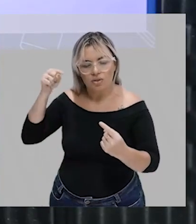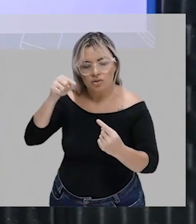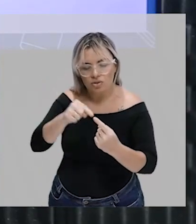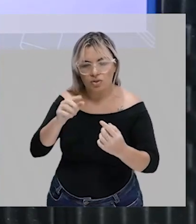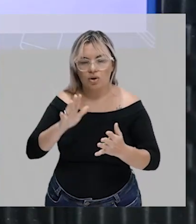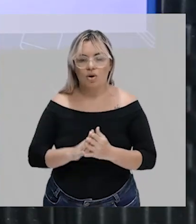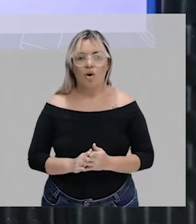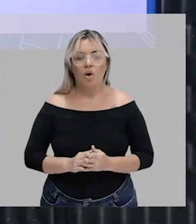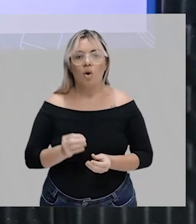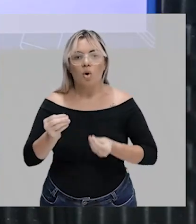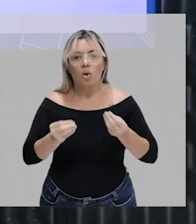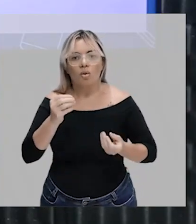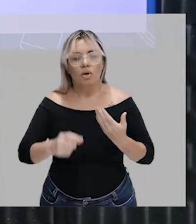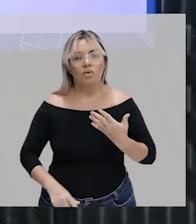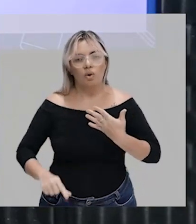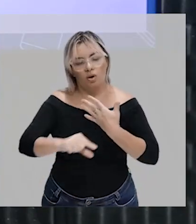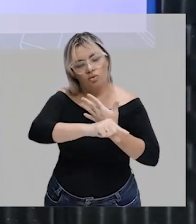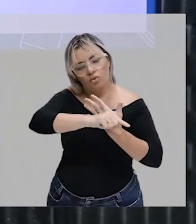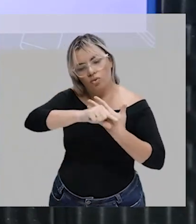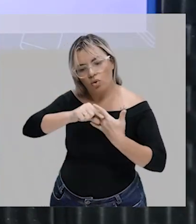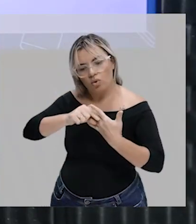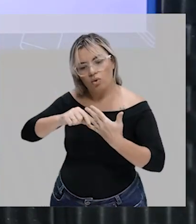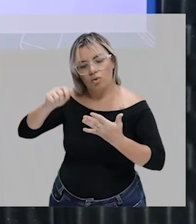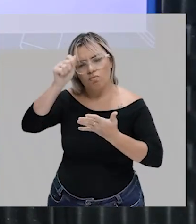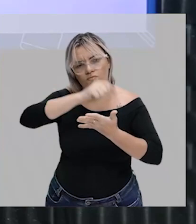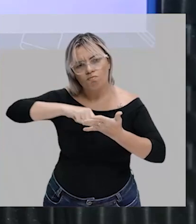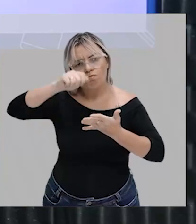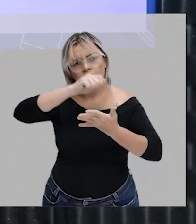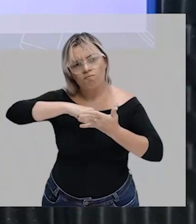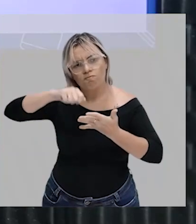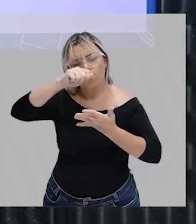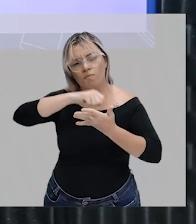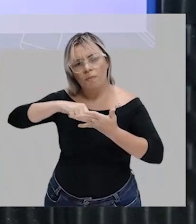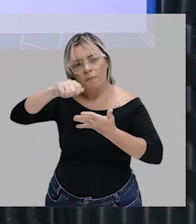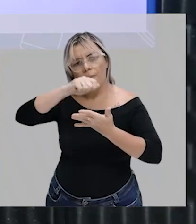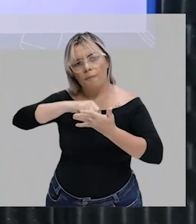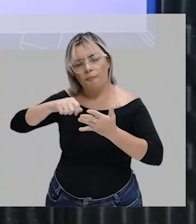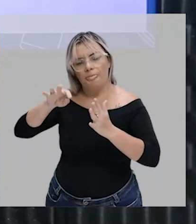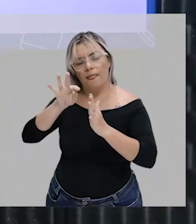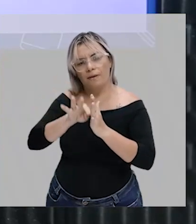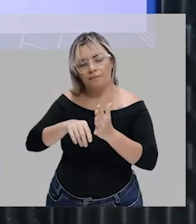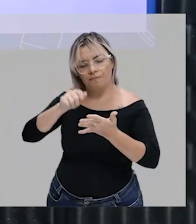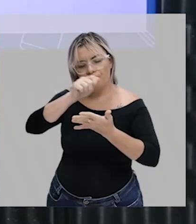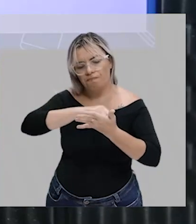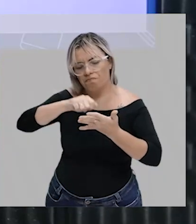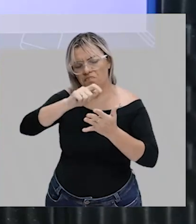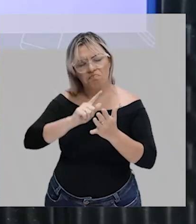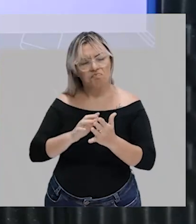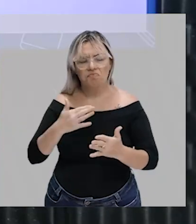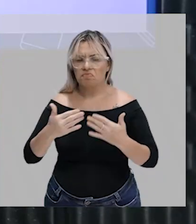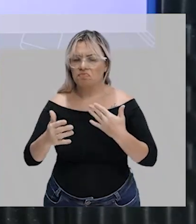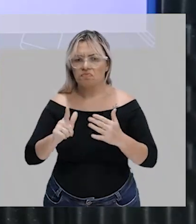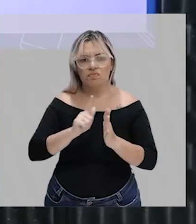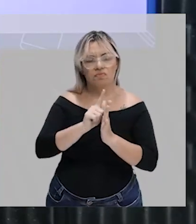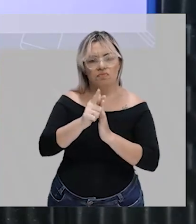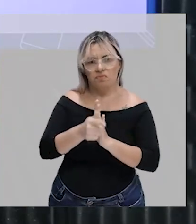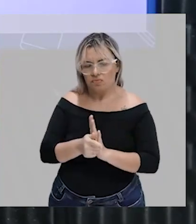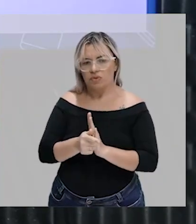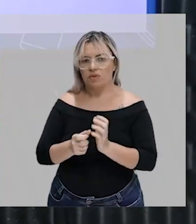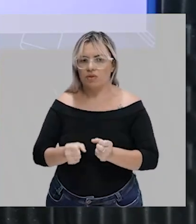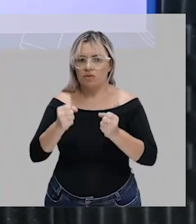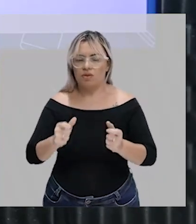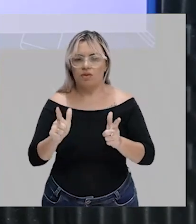escreve um determinado texto, seja ele de que gênero for, tá? Ele pode ser um texto